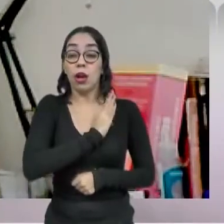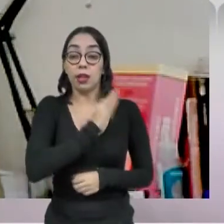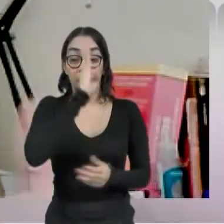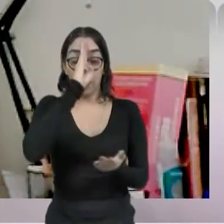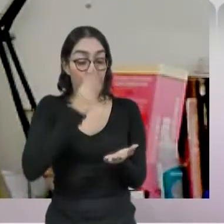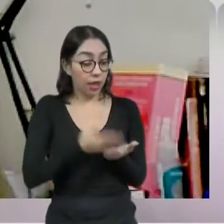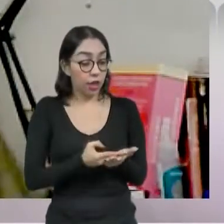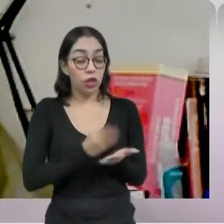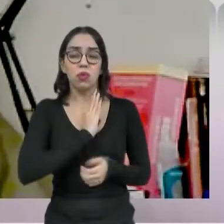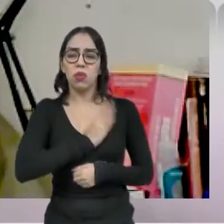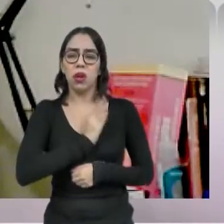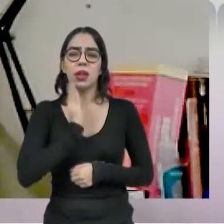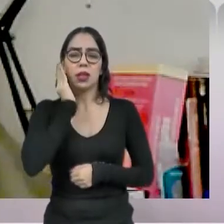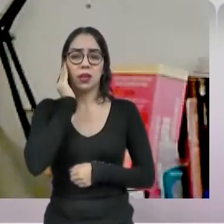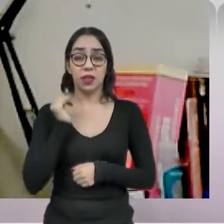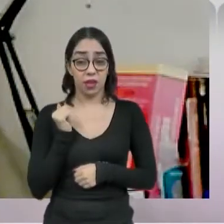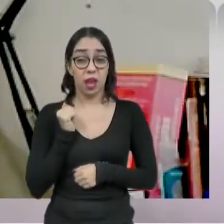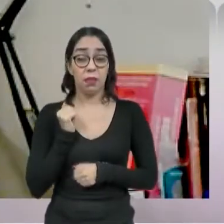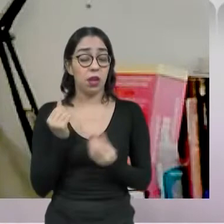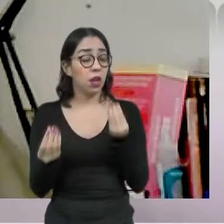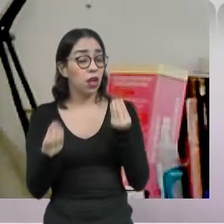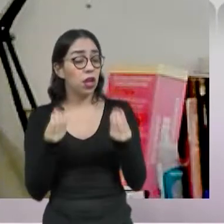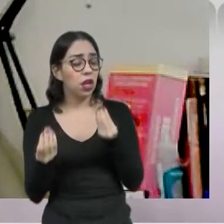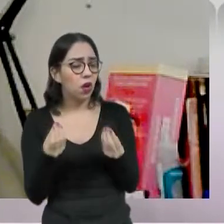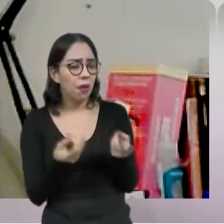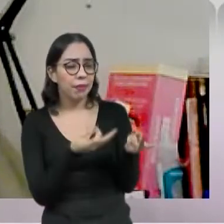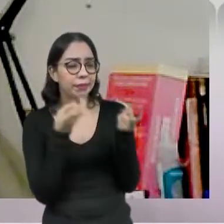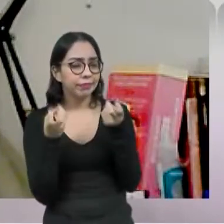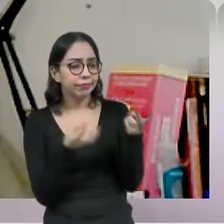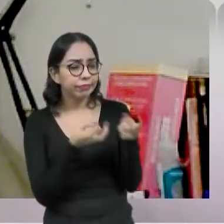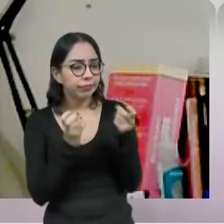livro mostra exatamente como é que se construiu